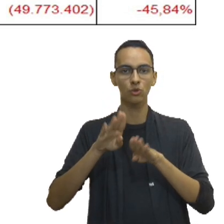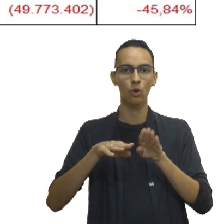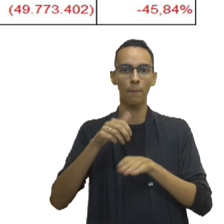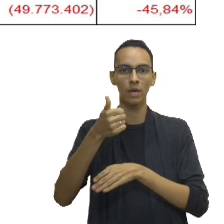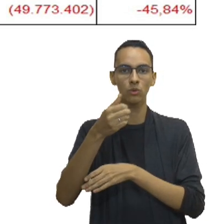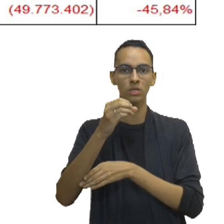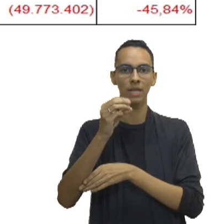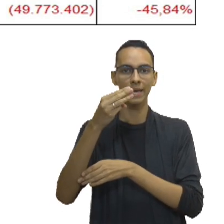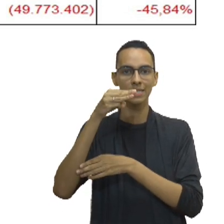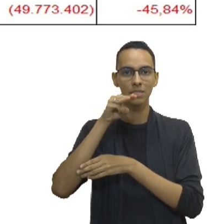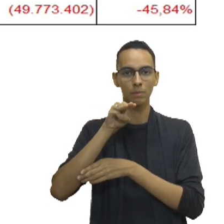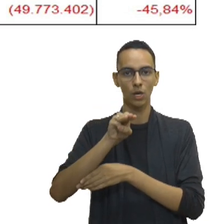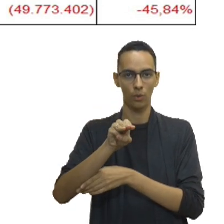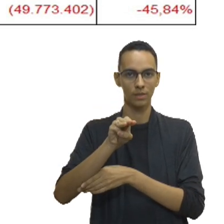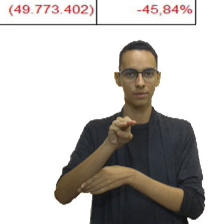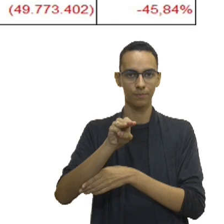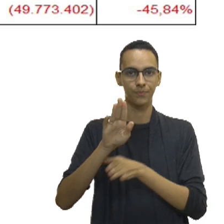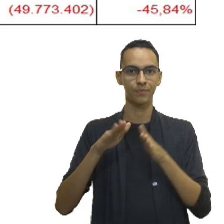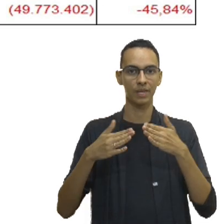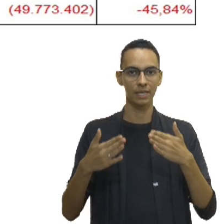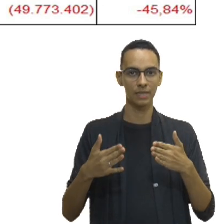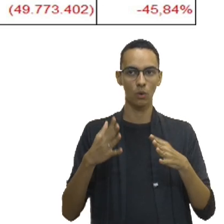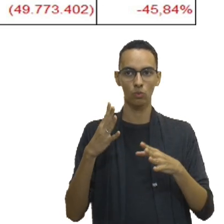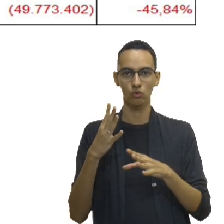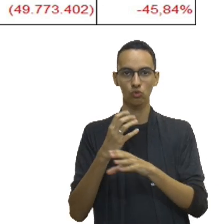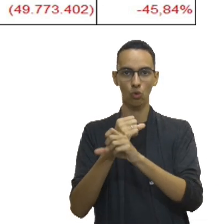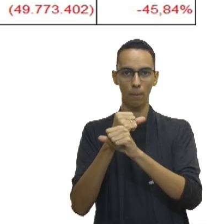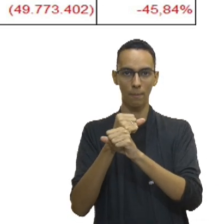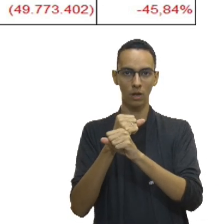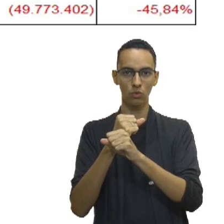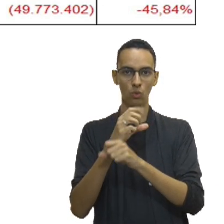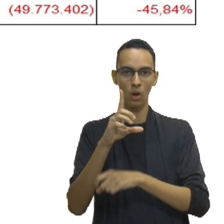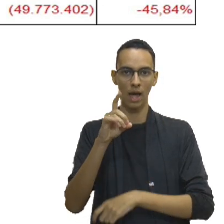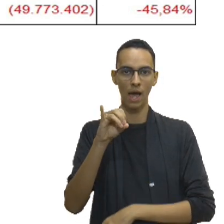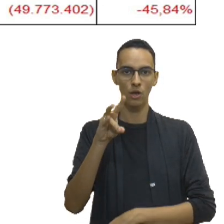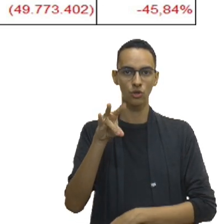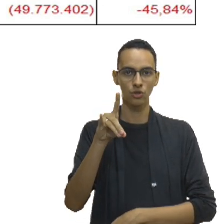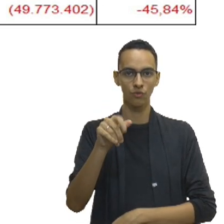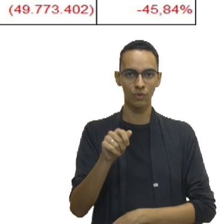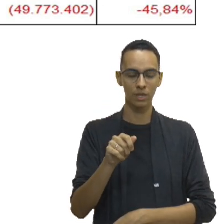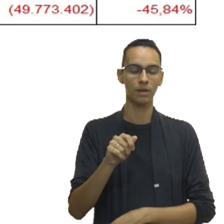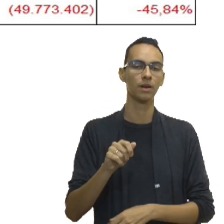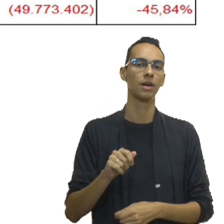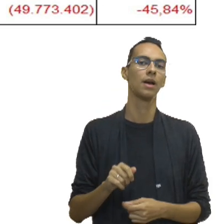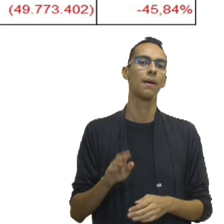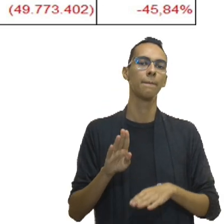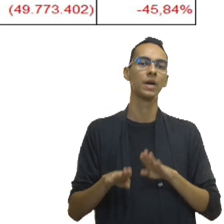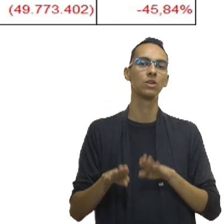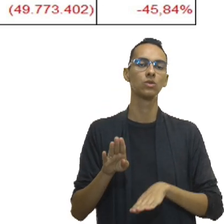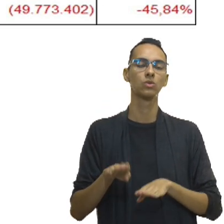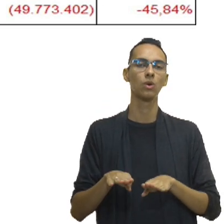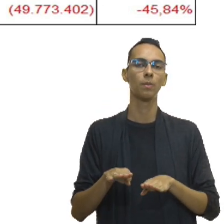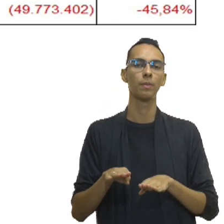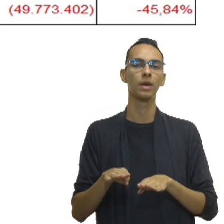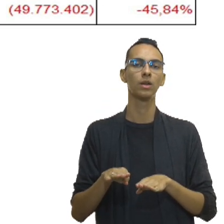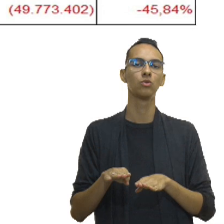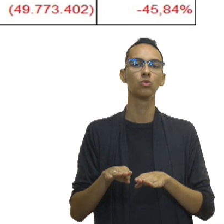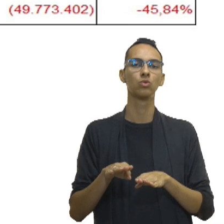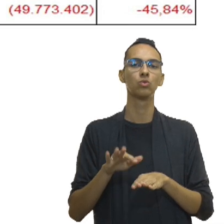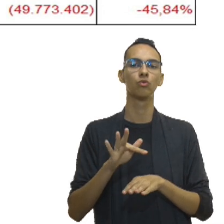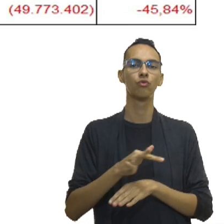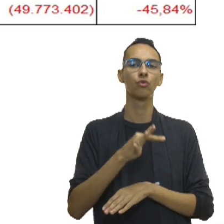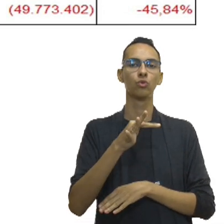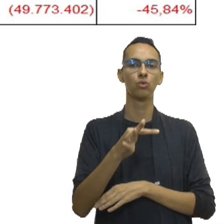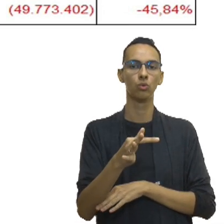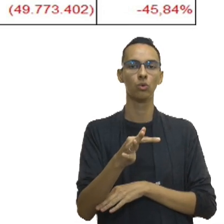reais. Então, somado à dívida, a previsão para o final de